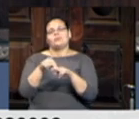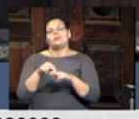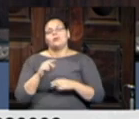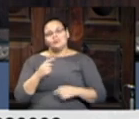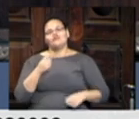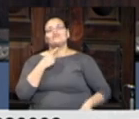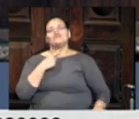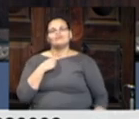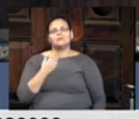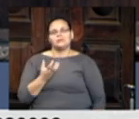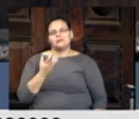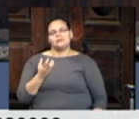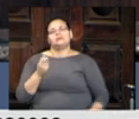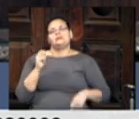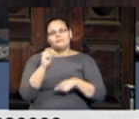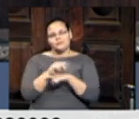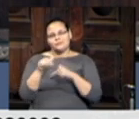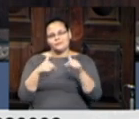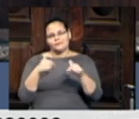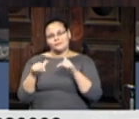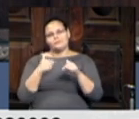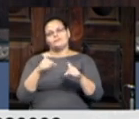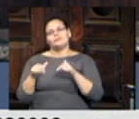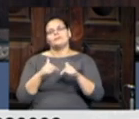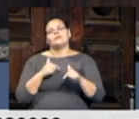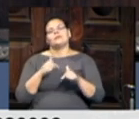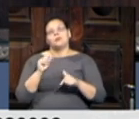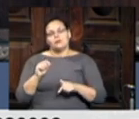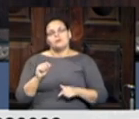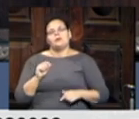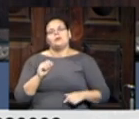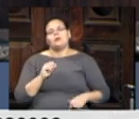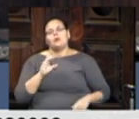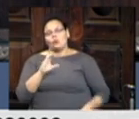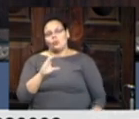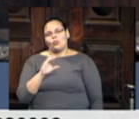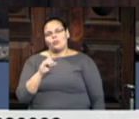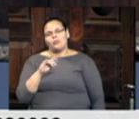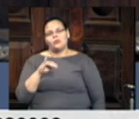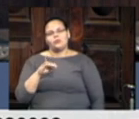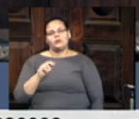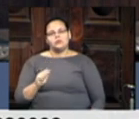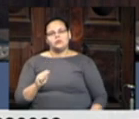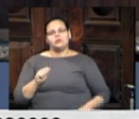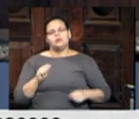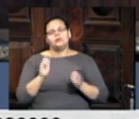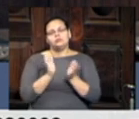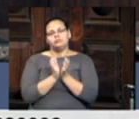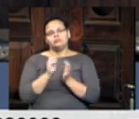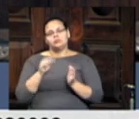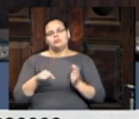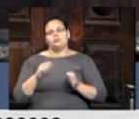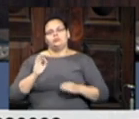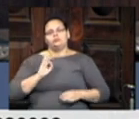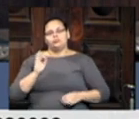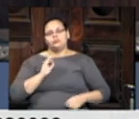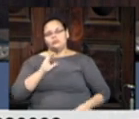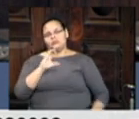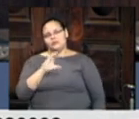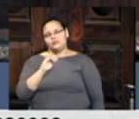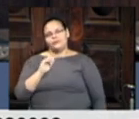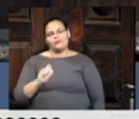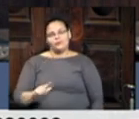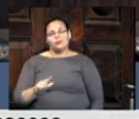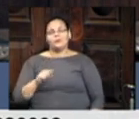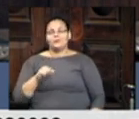desejava, sim, trabalhar em particular na coordenadoria dos recursos especiais da Polícia Civil e que foi,